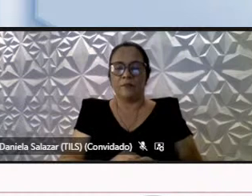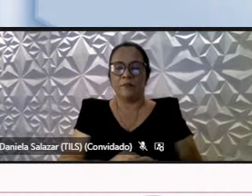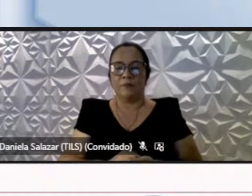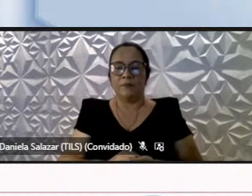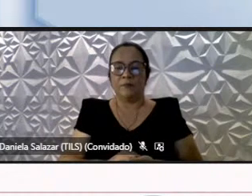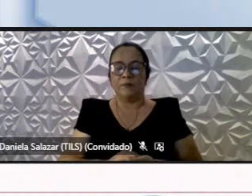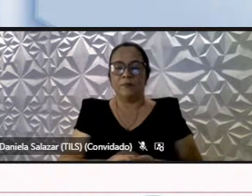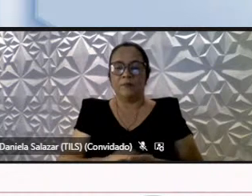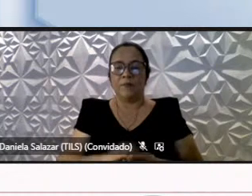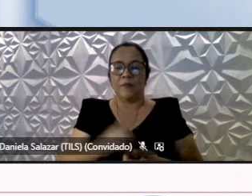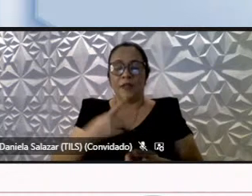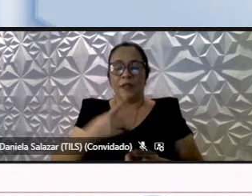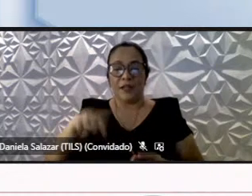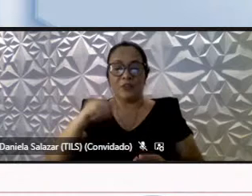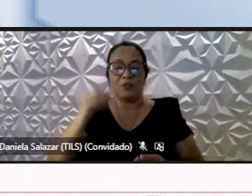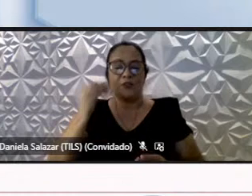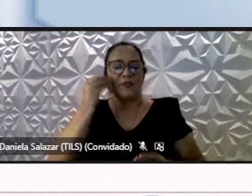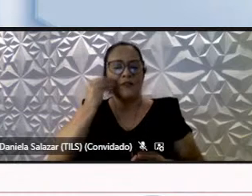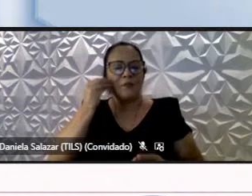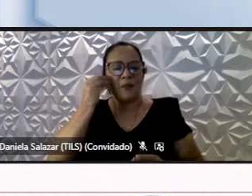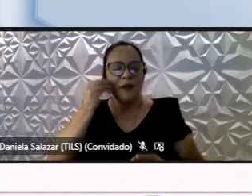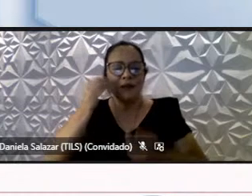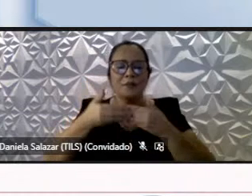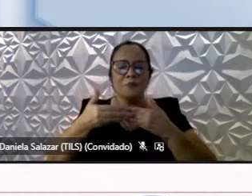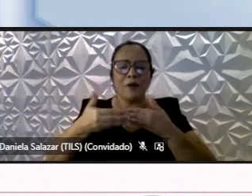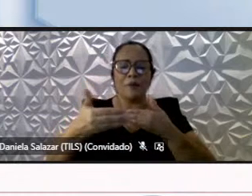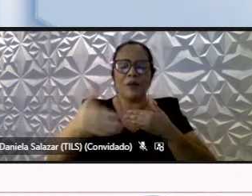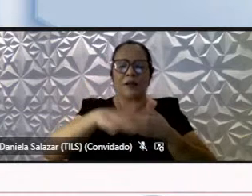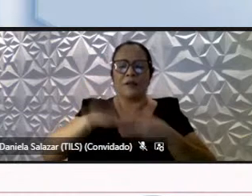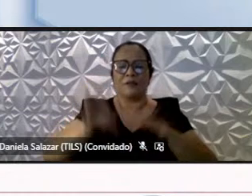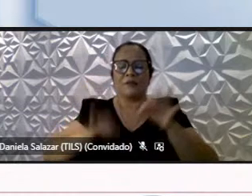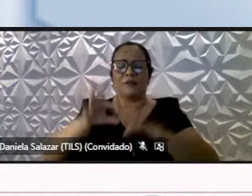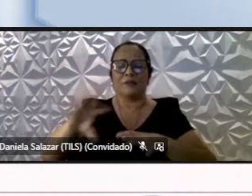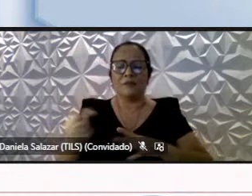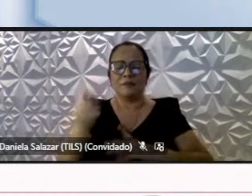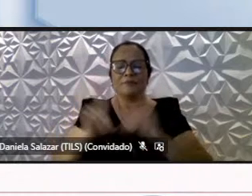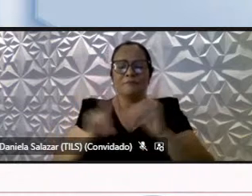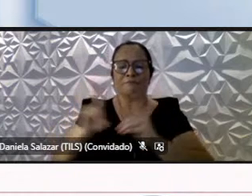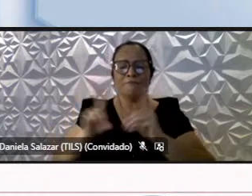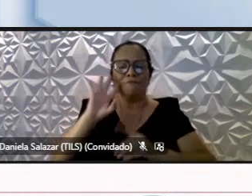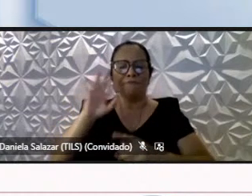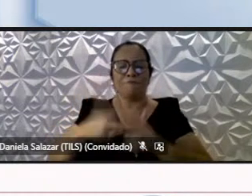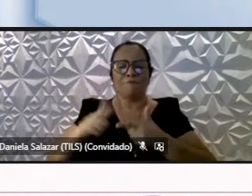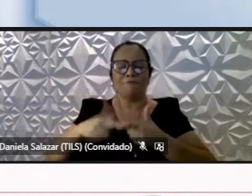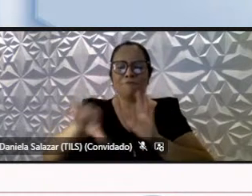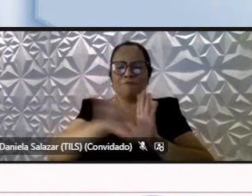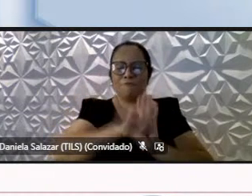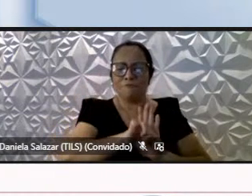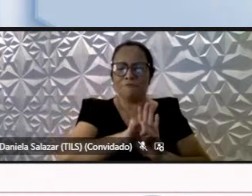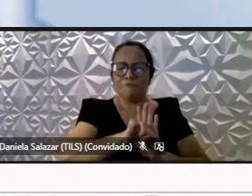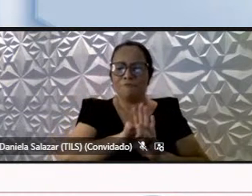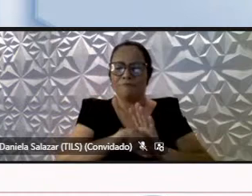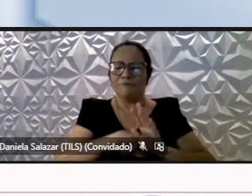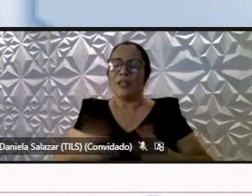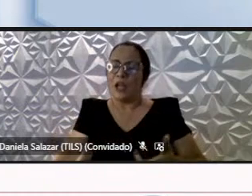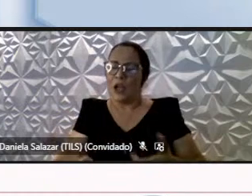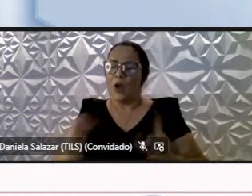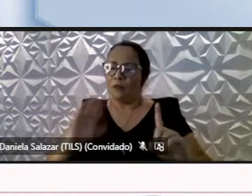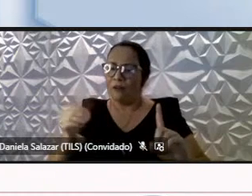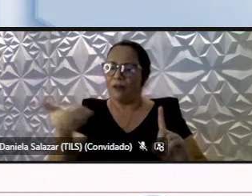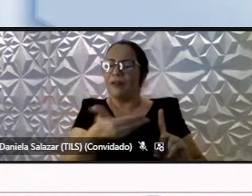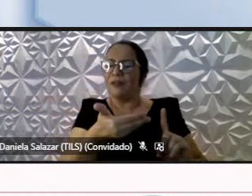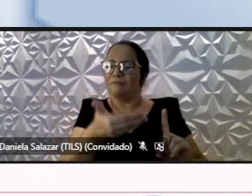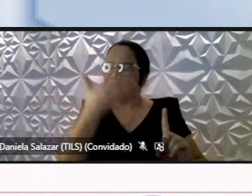gente experiencia através dos processos de justiça restaurativa é que os ofensores se responsabilizam, que eles